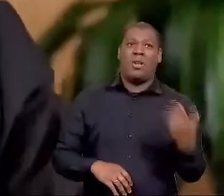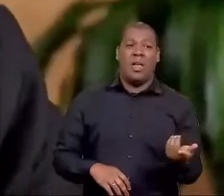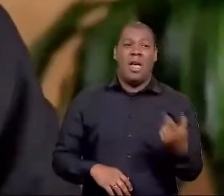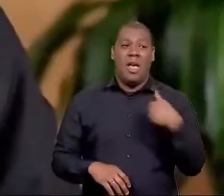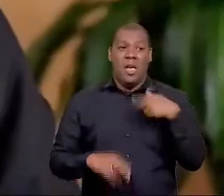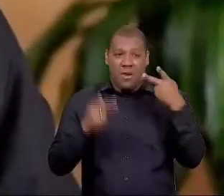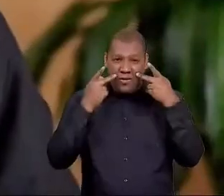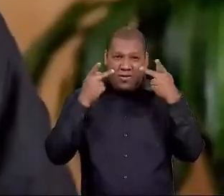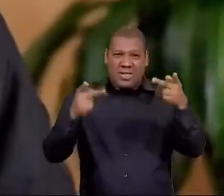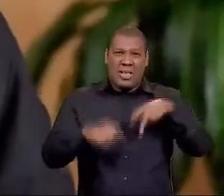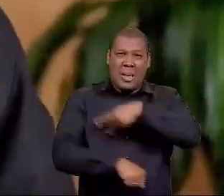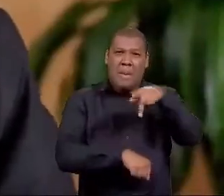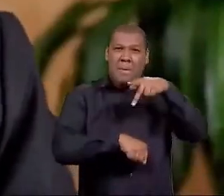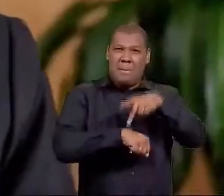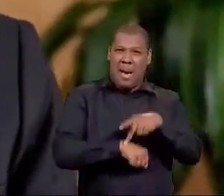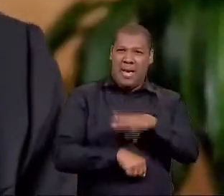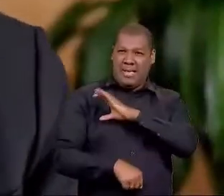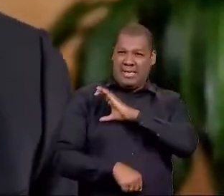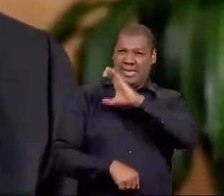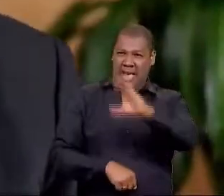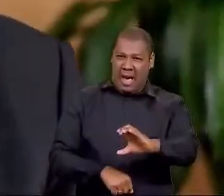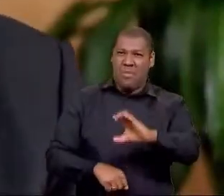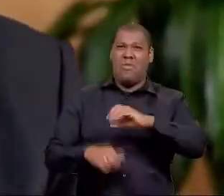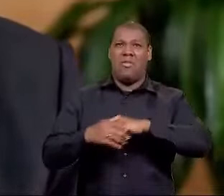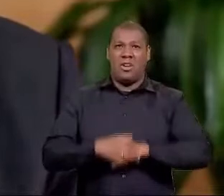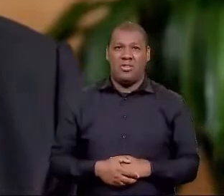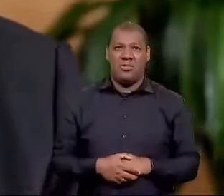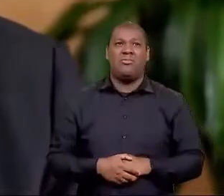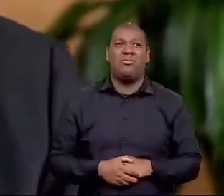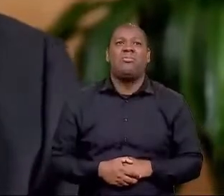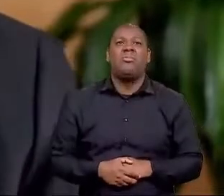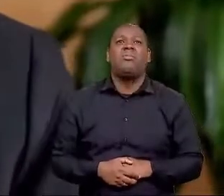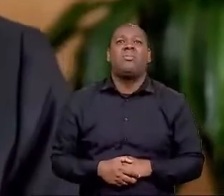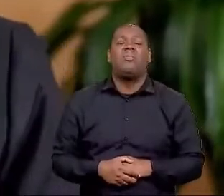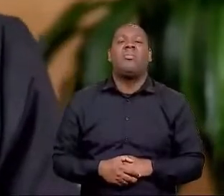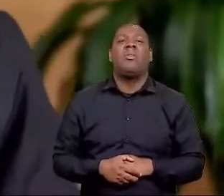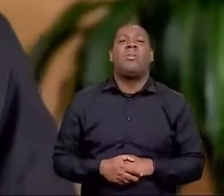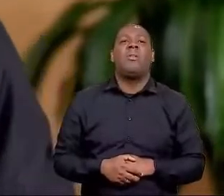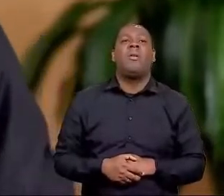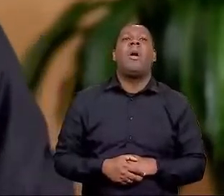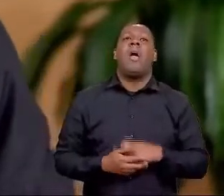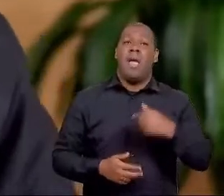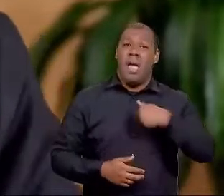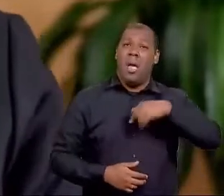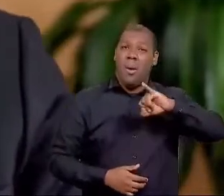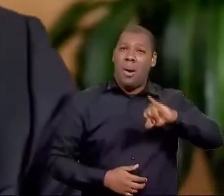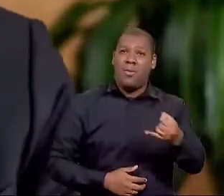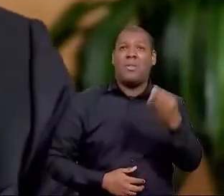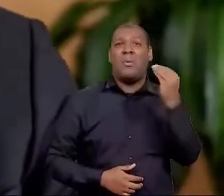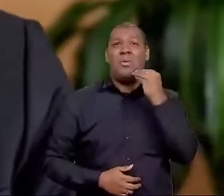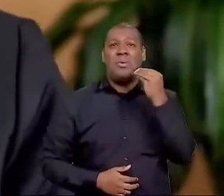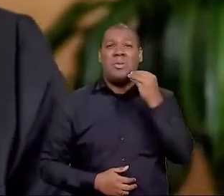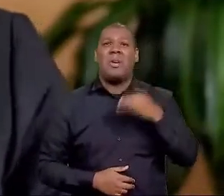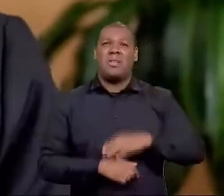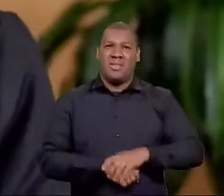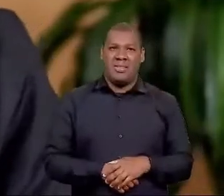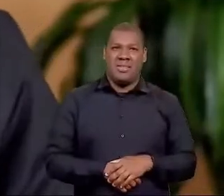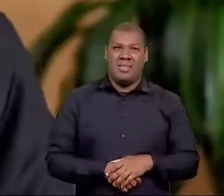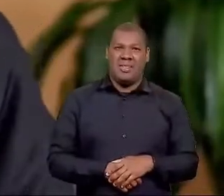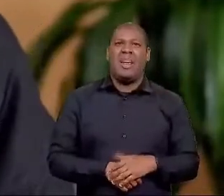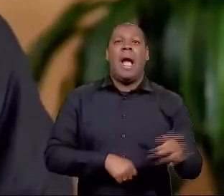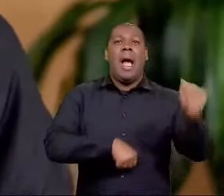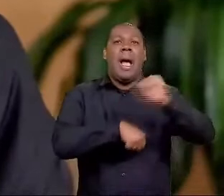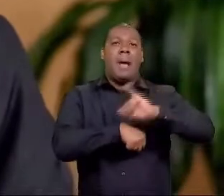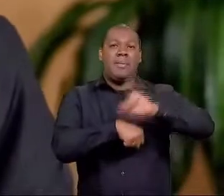chega diretamente ao Brasil. E vou aproveitar passar em Praia, que é a capital de Cabo Verde, para conversar um pouco